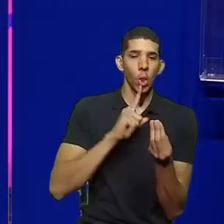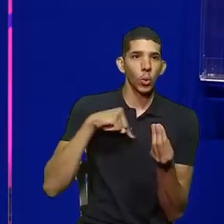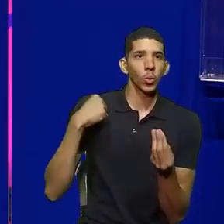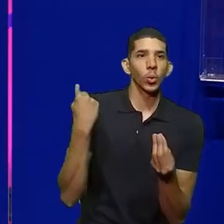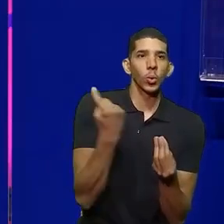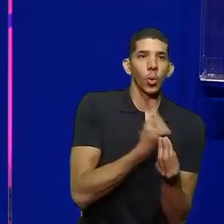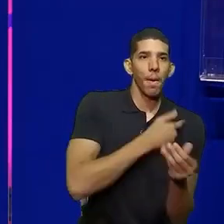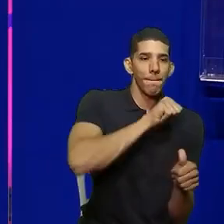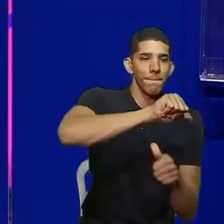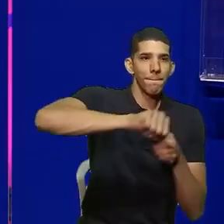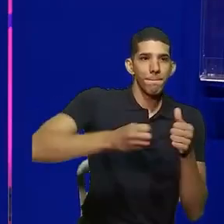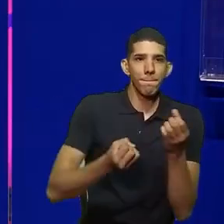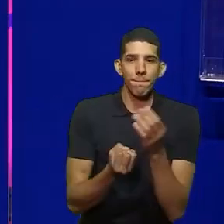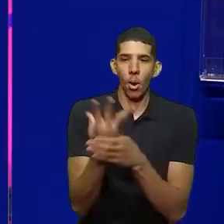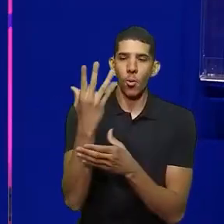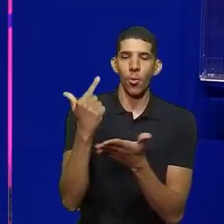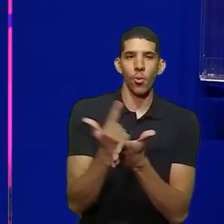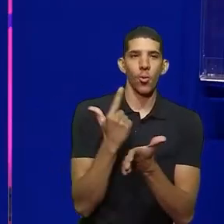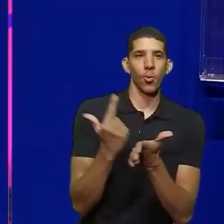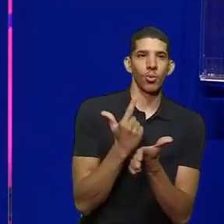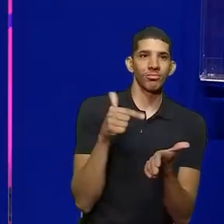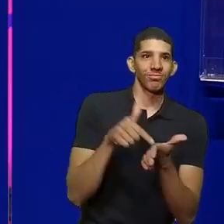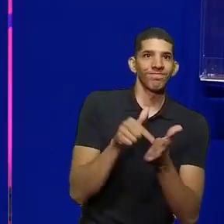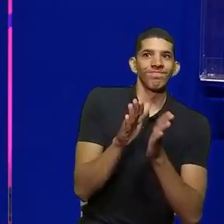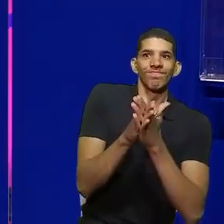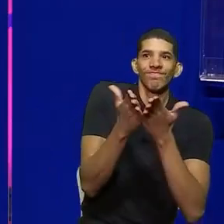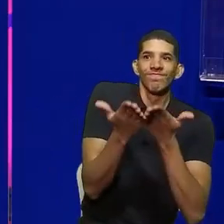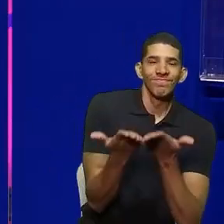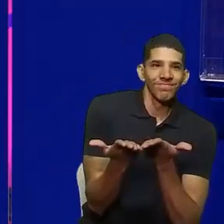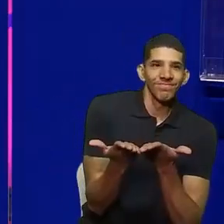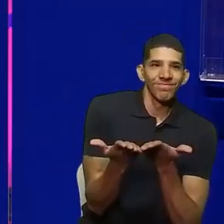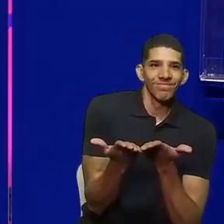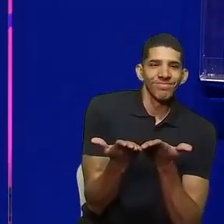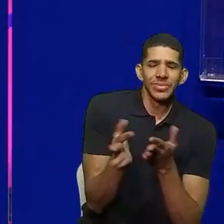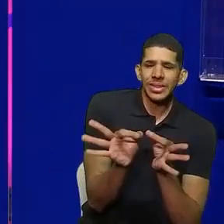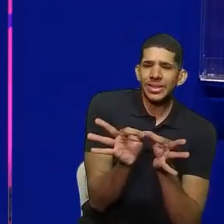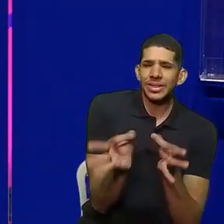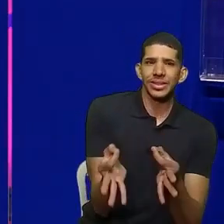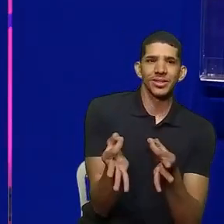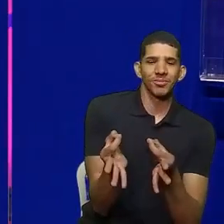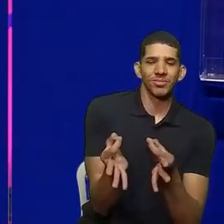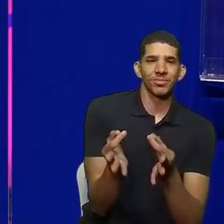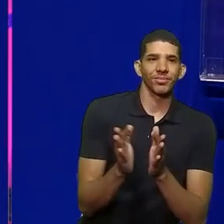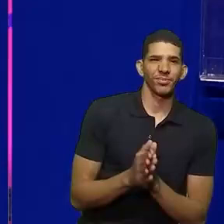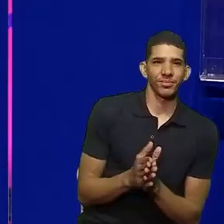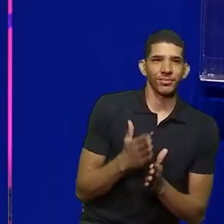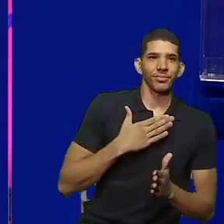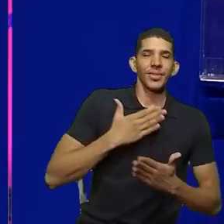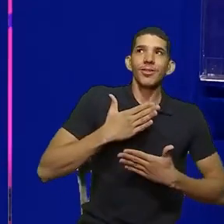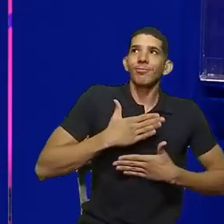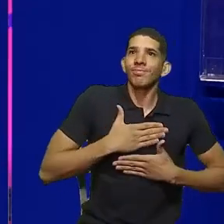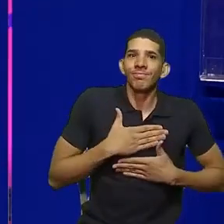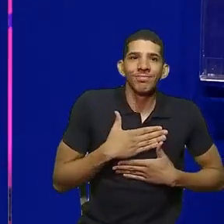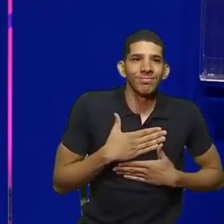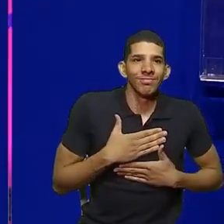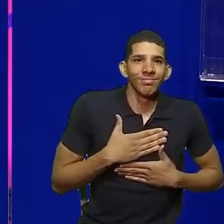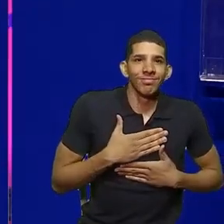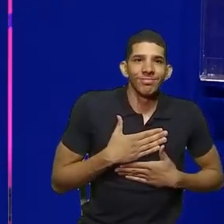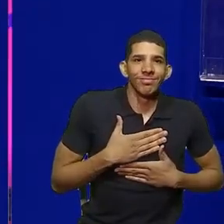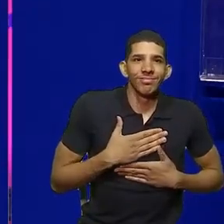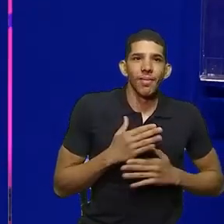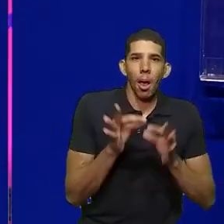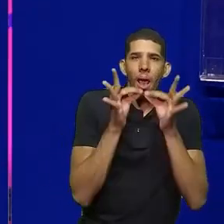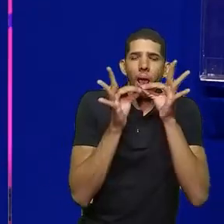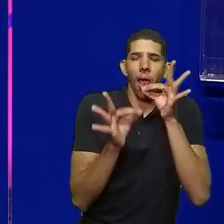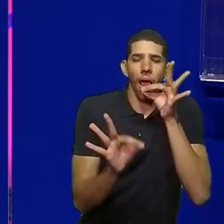num livro, né? Um livro, igual você falou, pequeno, mas para mim, ele é grande, né? No que